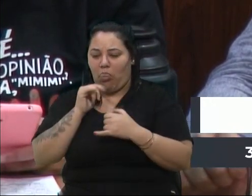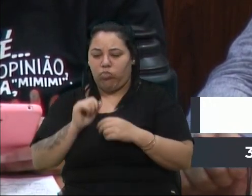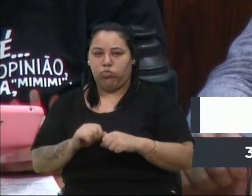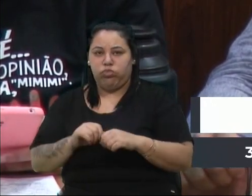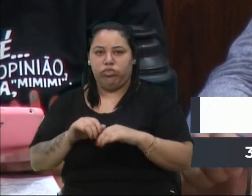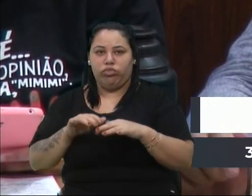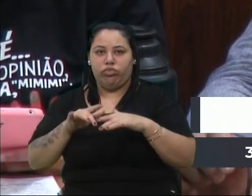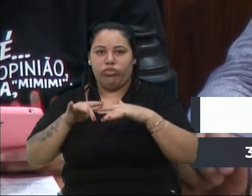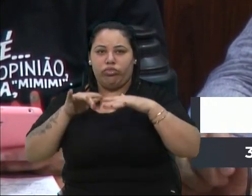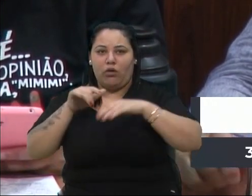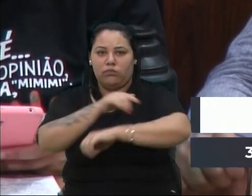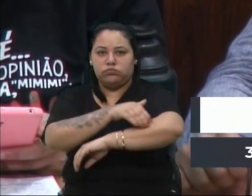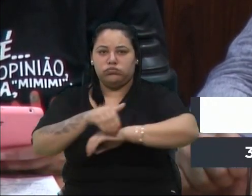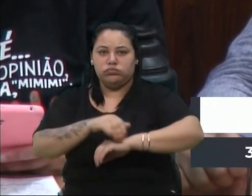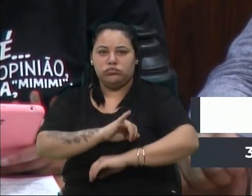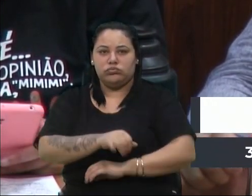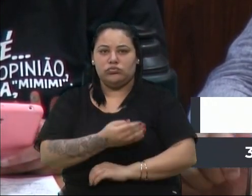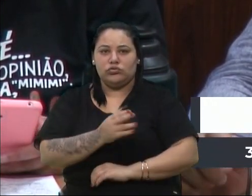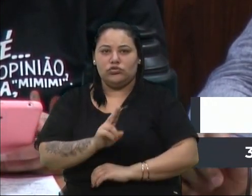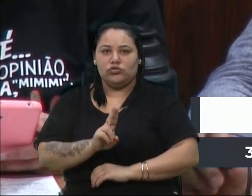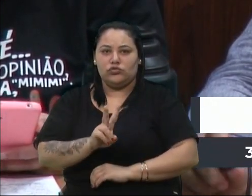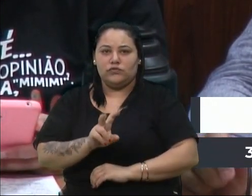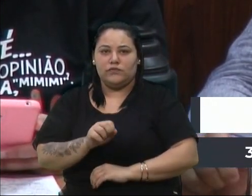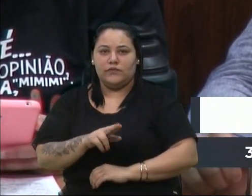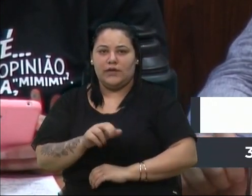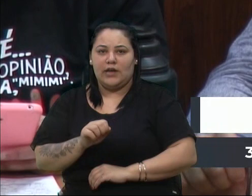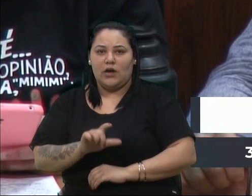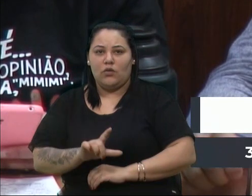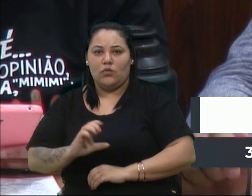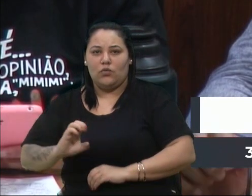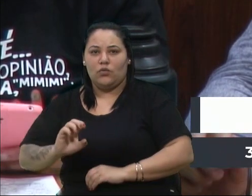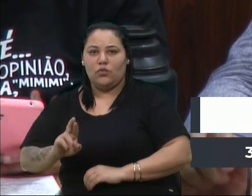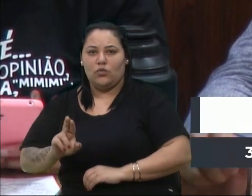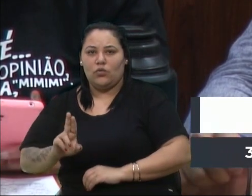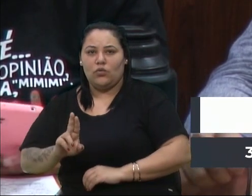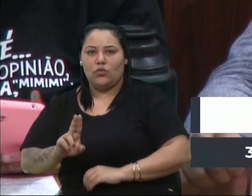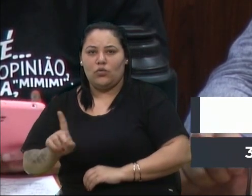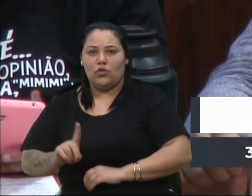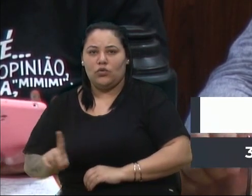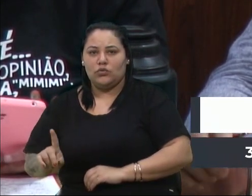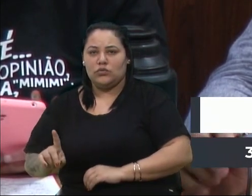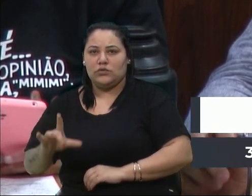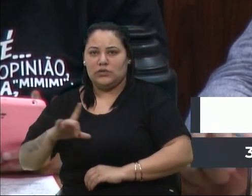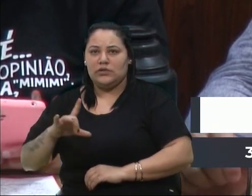lá na campanha, em 2020, prometeu lá, vereador Xuxa. Aquele alagamento lá, ele